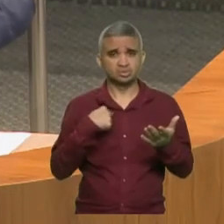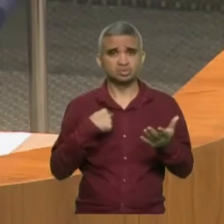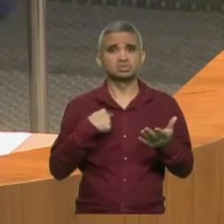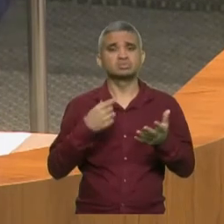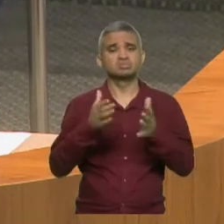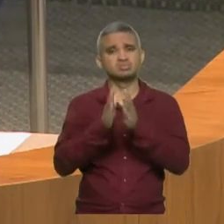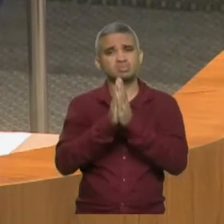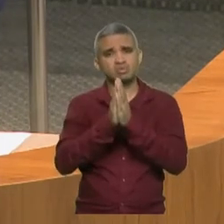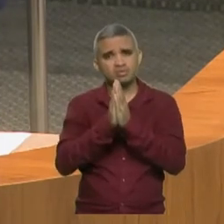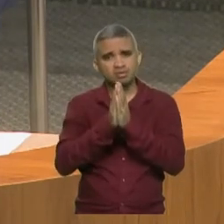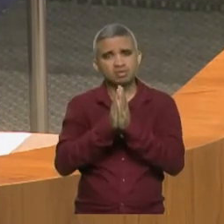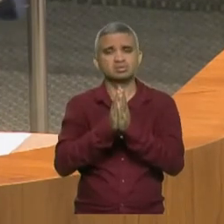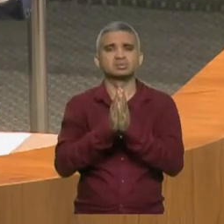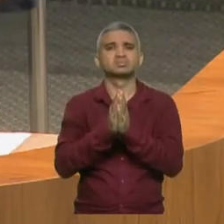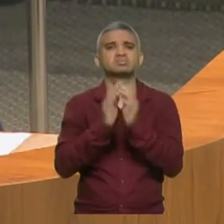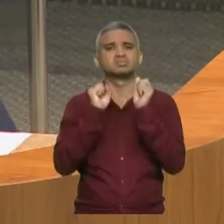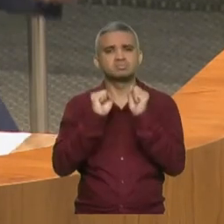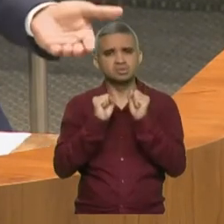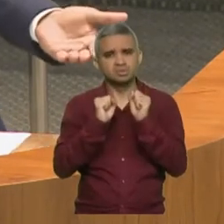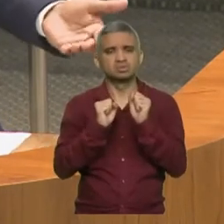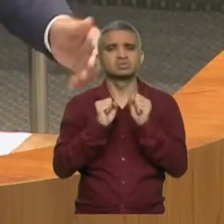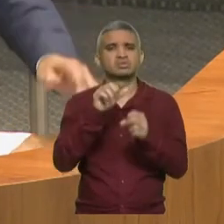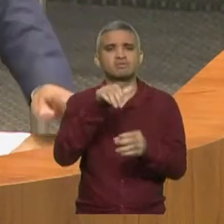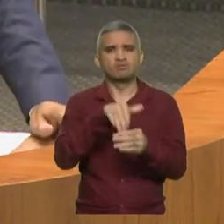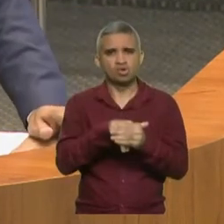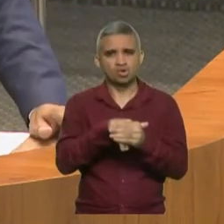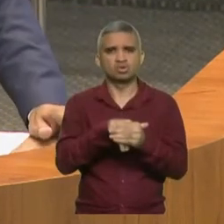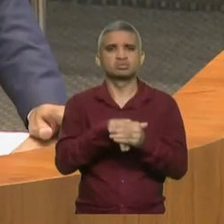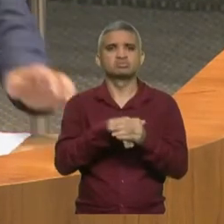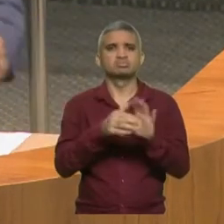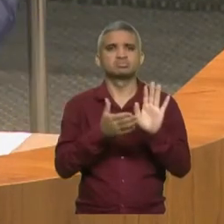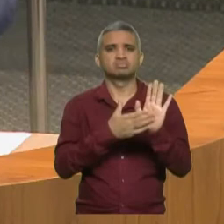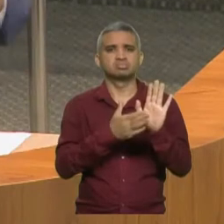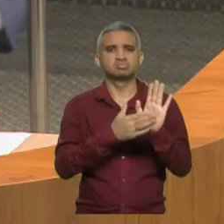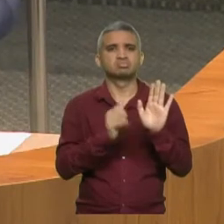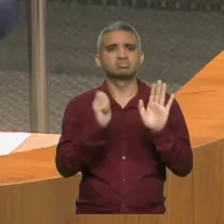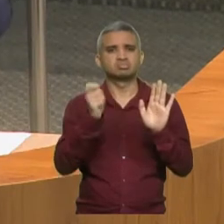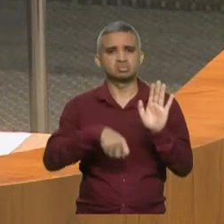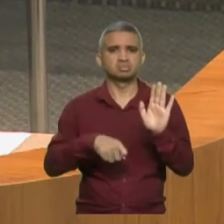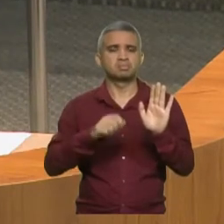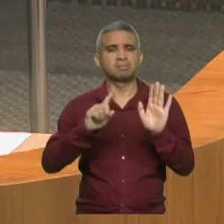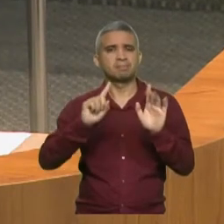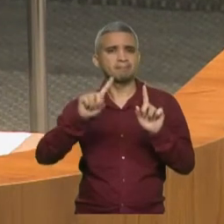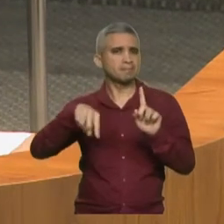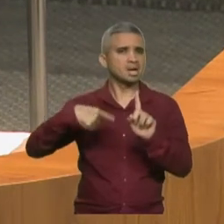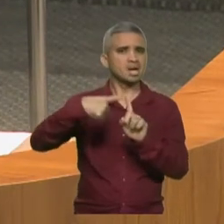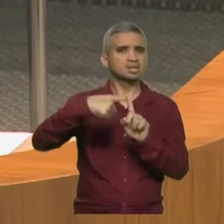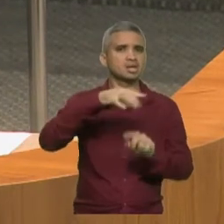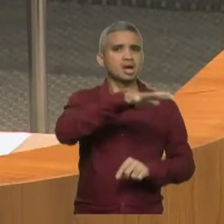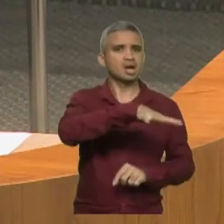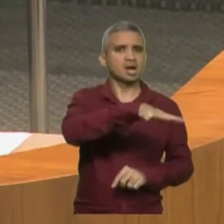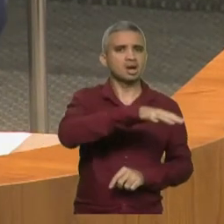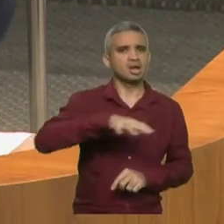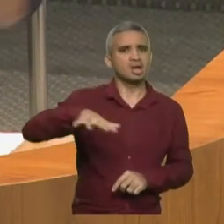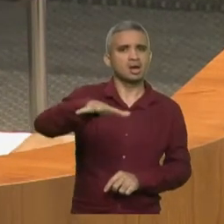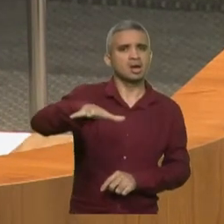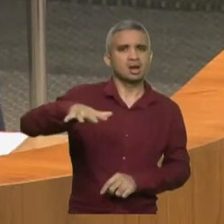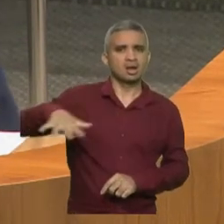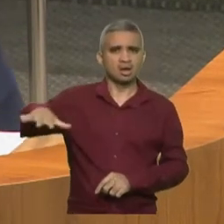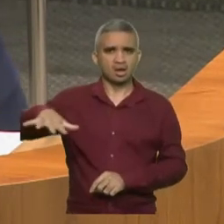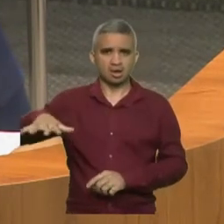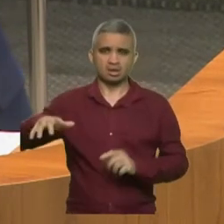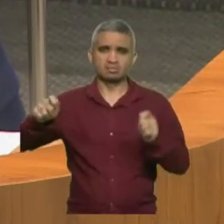meios, para que nós possamos também ampliar e contemplar um número maior, um universo maior de categorias. Então, estamos